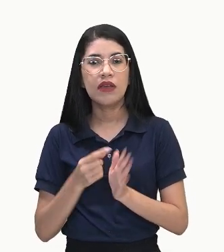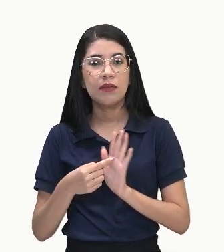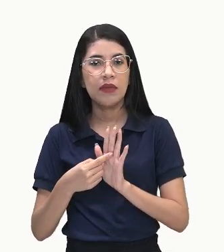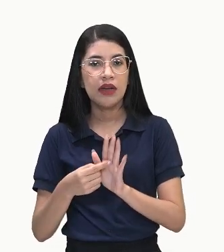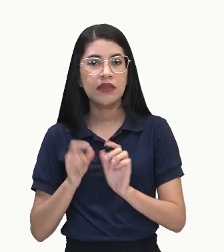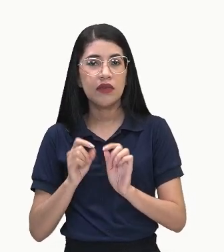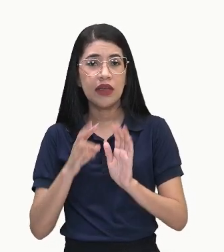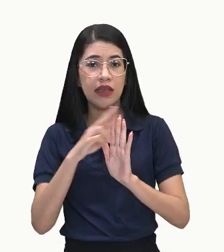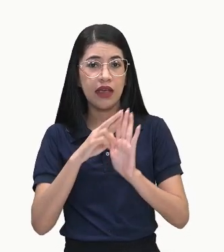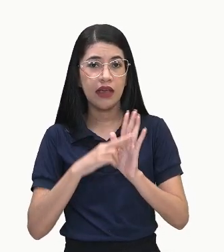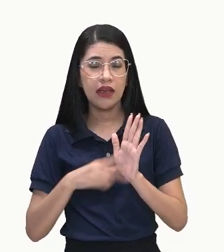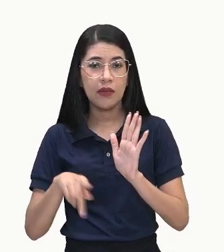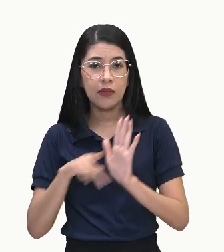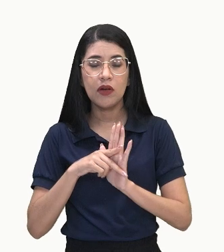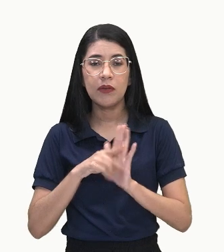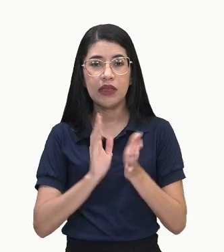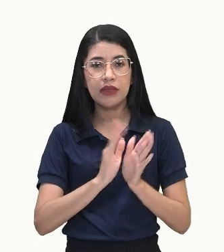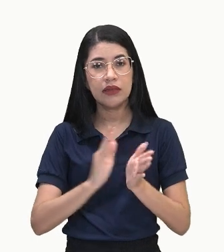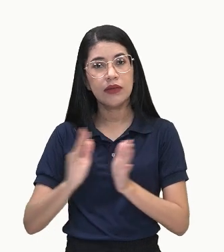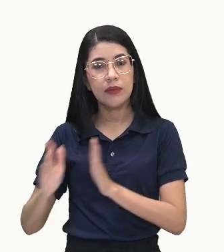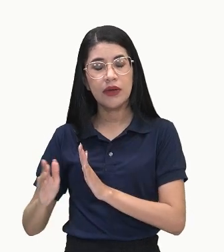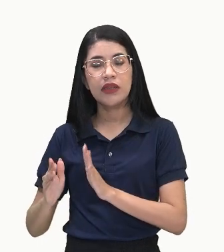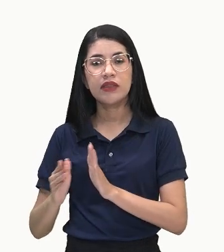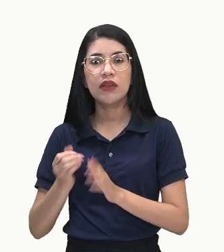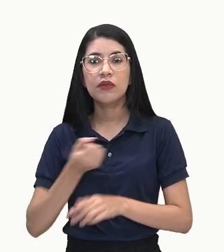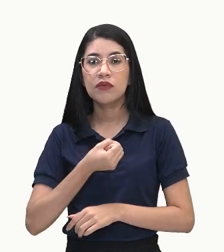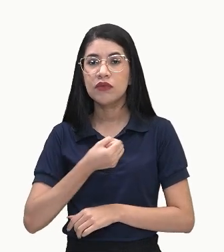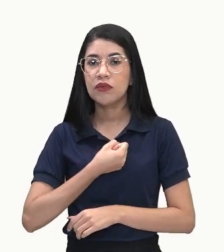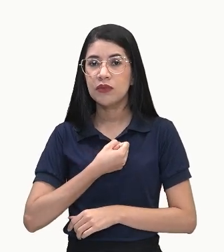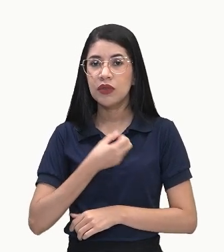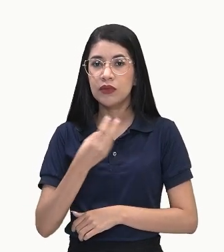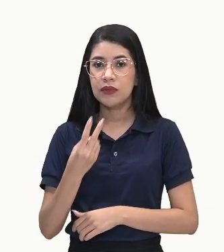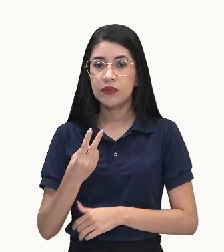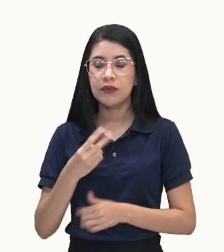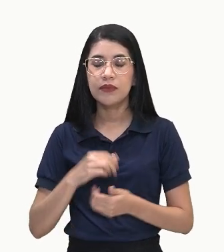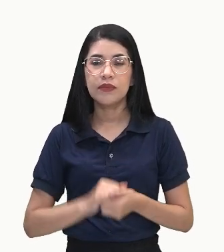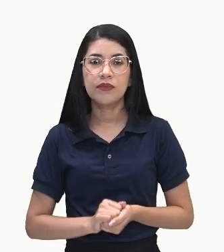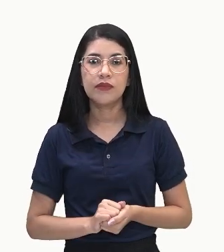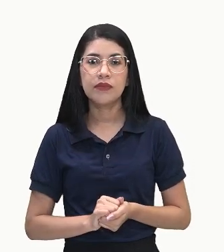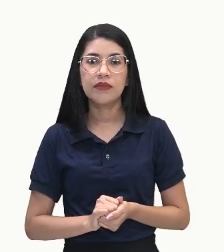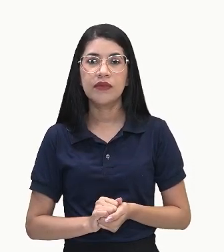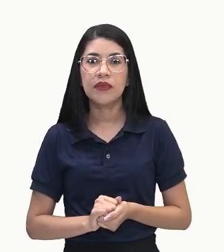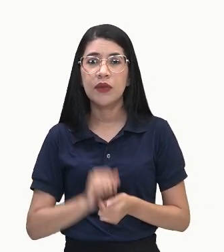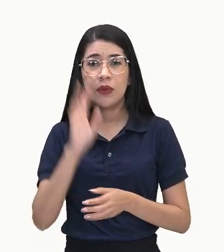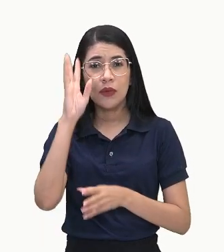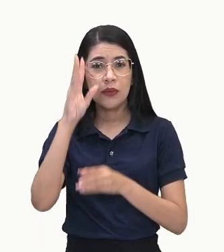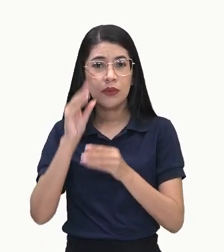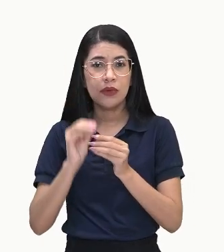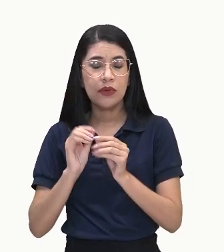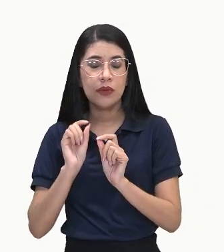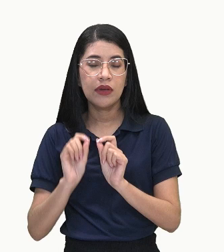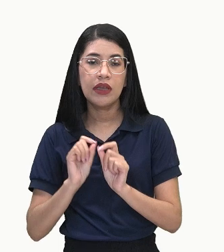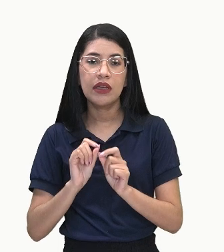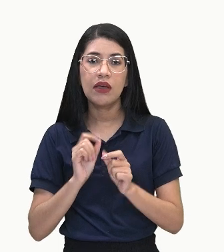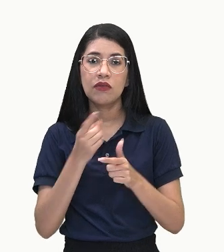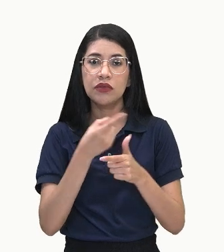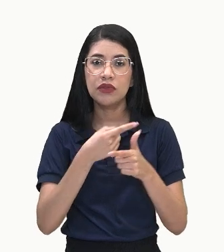número 2, ok? Porque eu cheguei à conclusão que quando eu divido, né, o termo posterior do